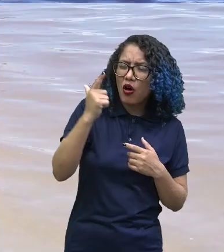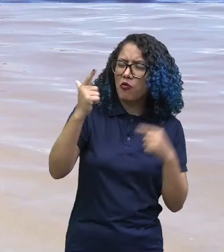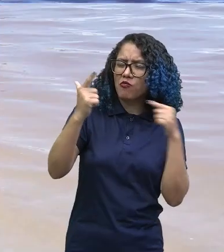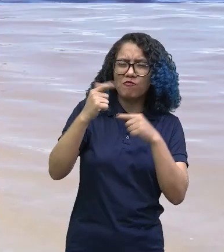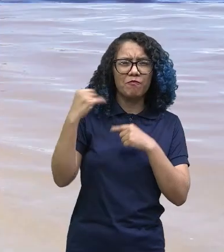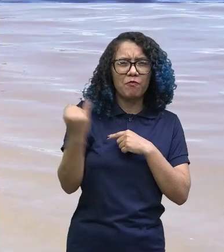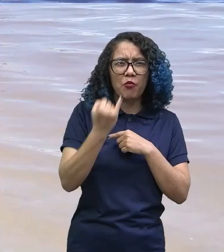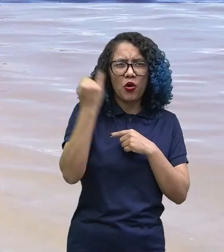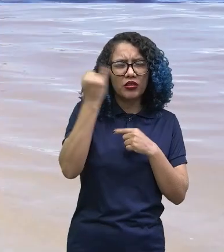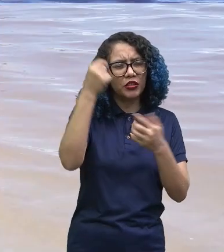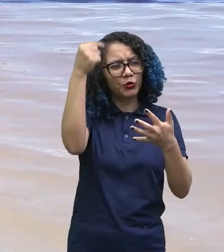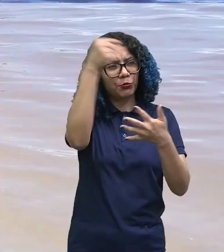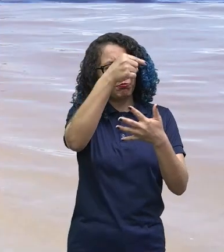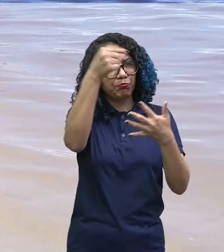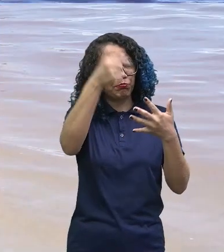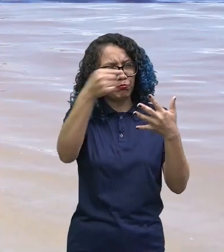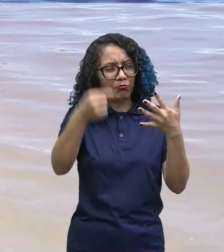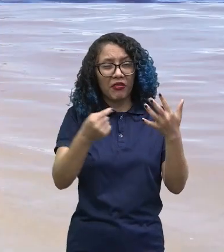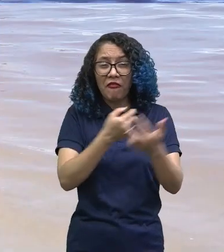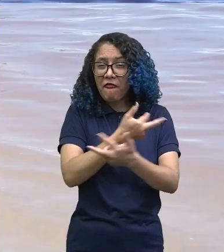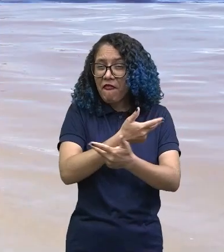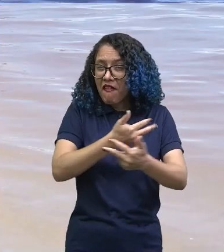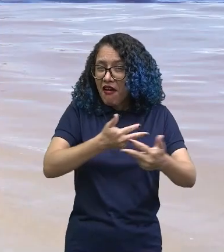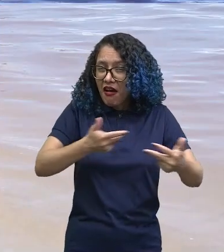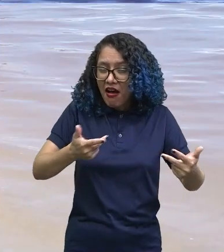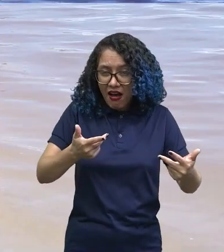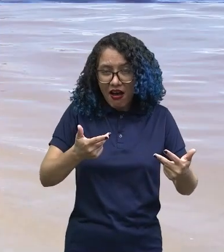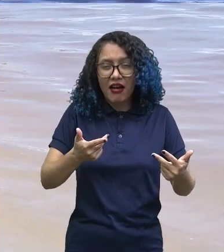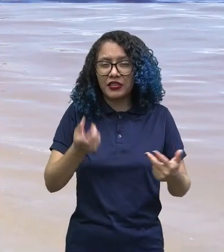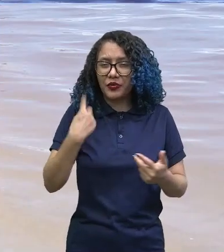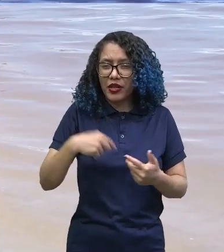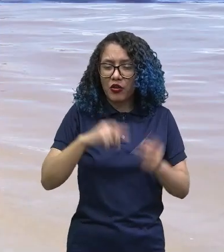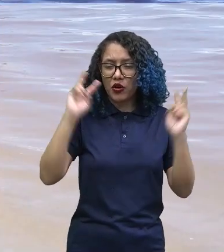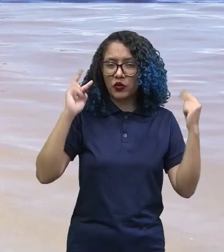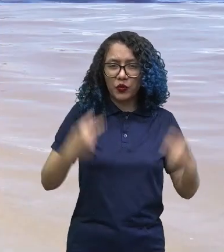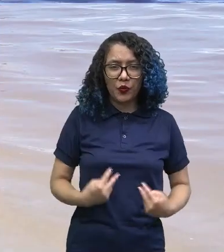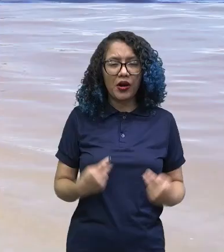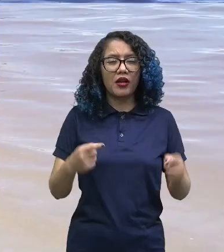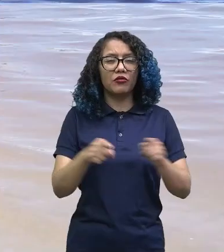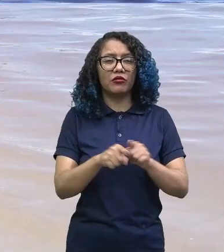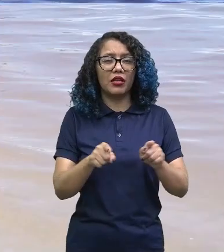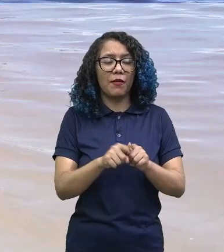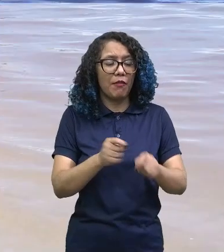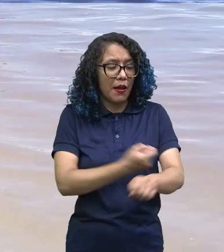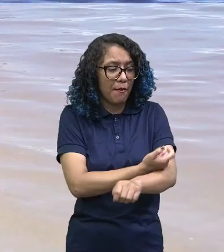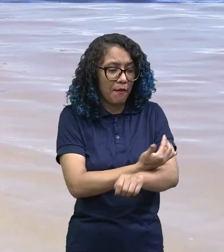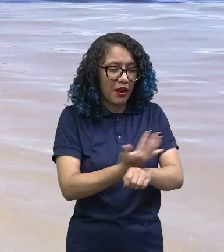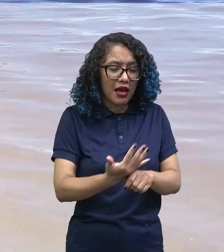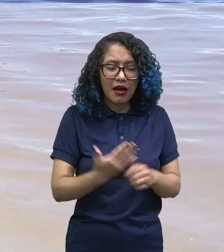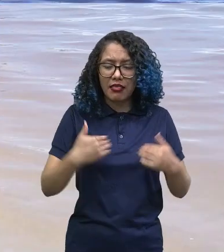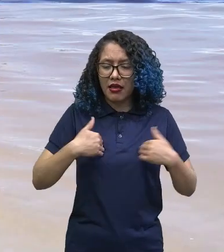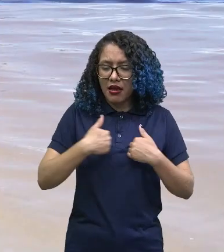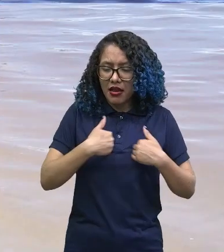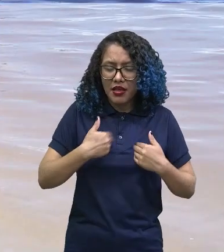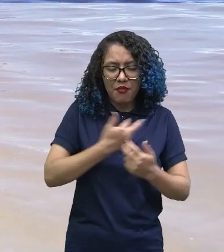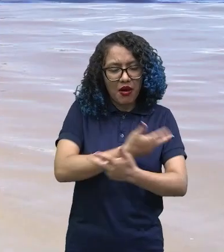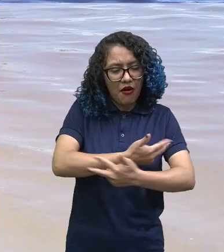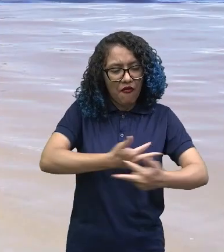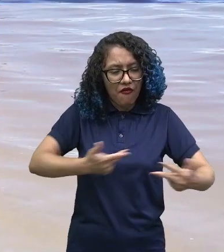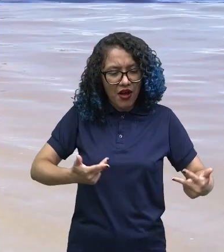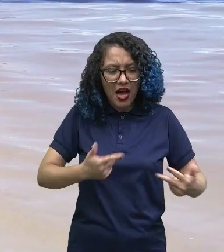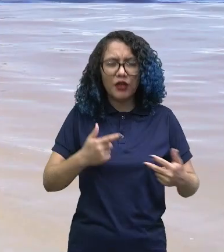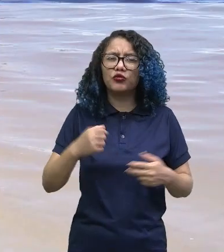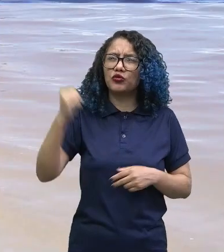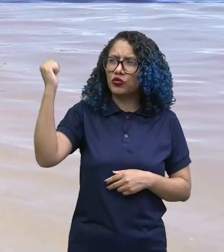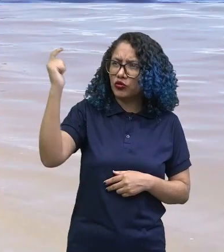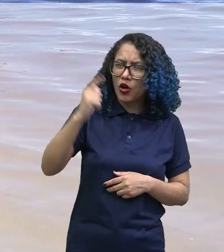funções de nós, enquanto seres humanos, das plantas, né, e de todos os animais, vegetais,